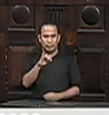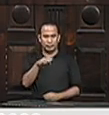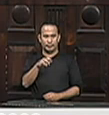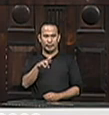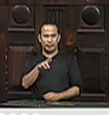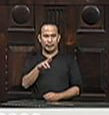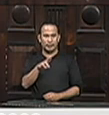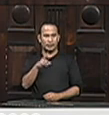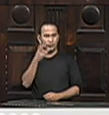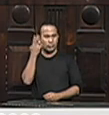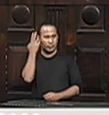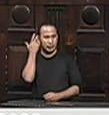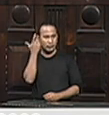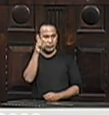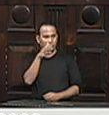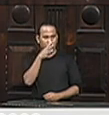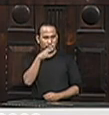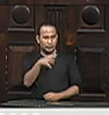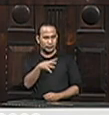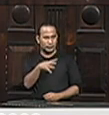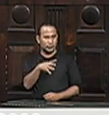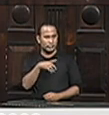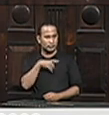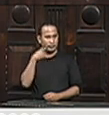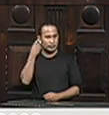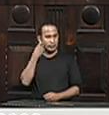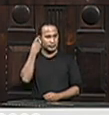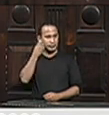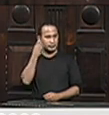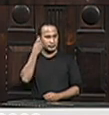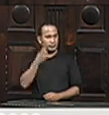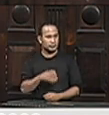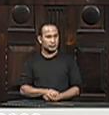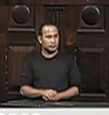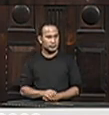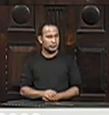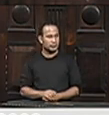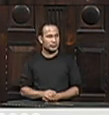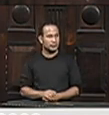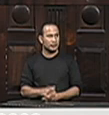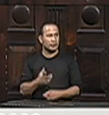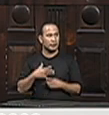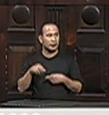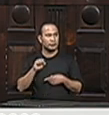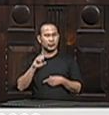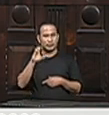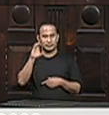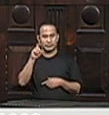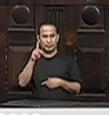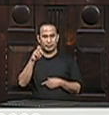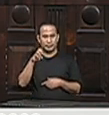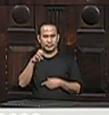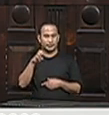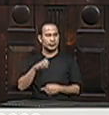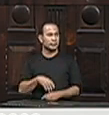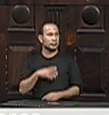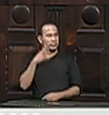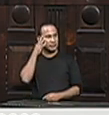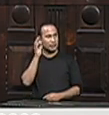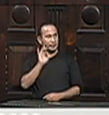Senhor presidente, senhoras e senhores deputados, eu vou aproveitar muito rapidamente, senhor